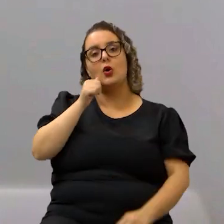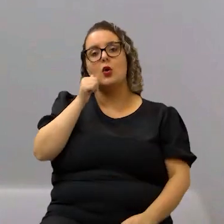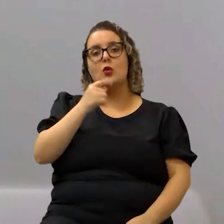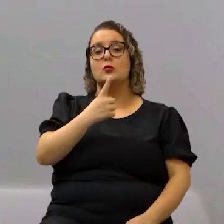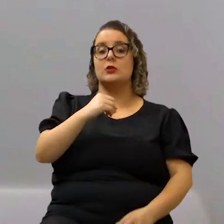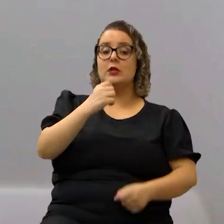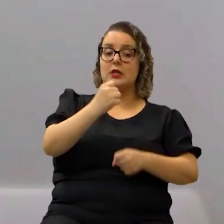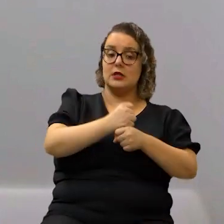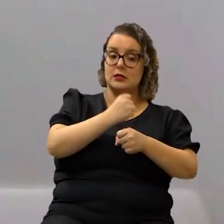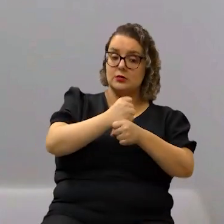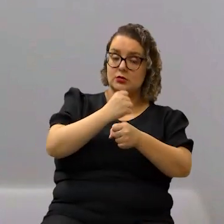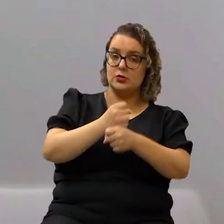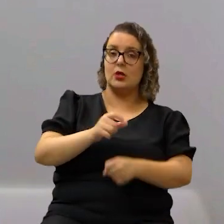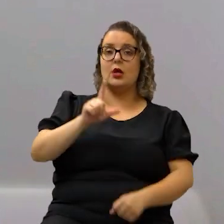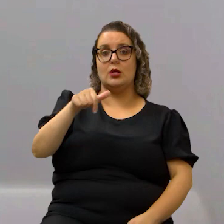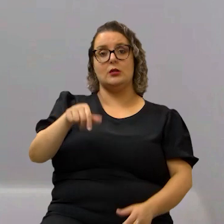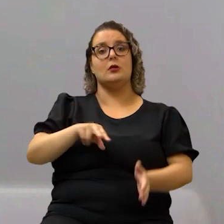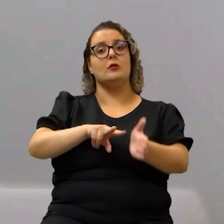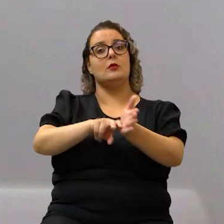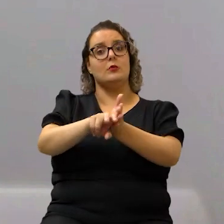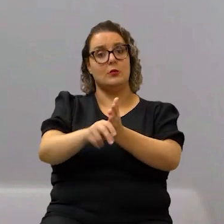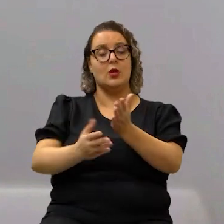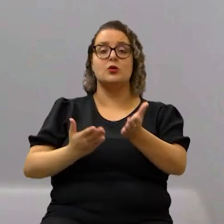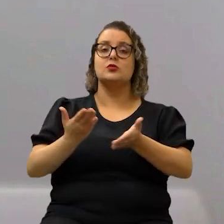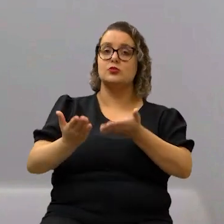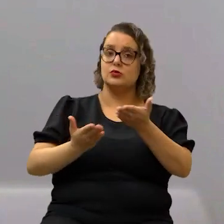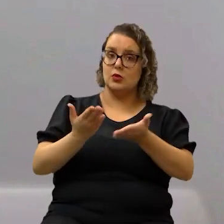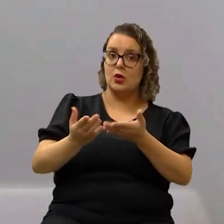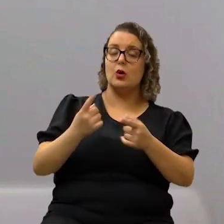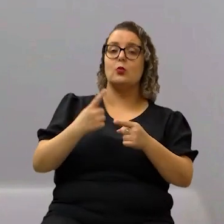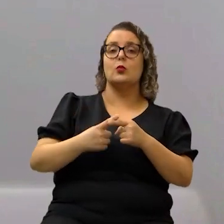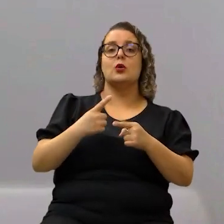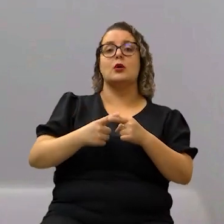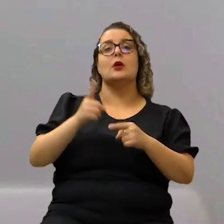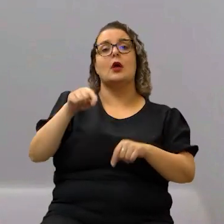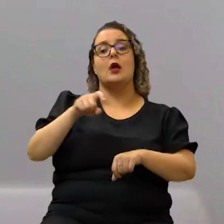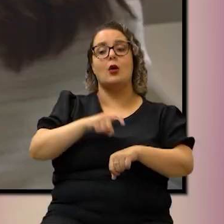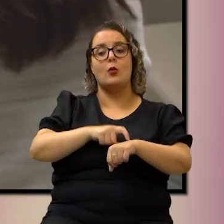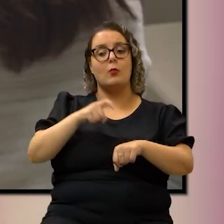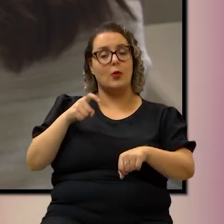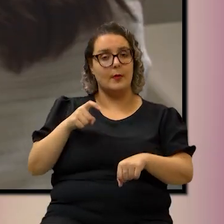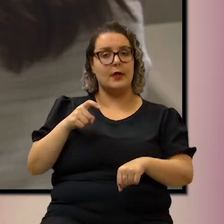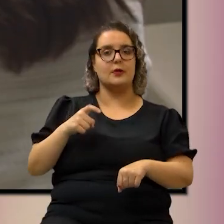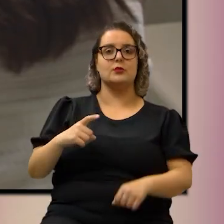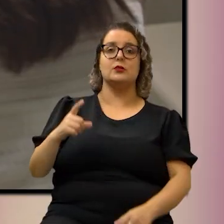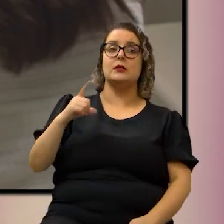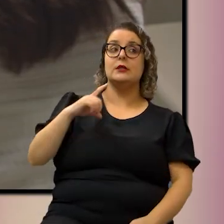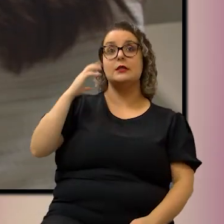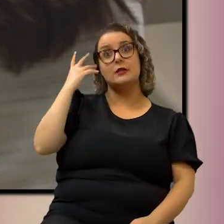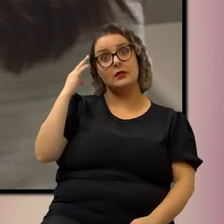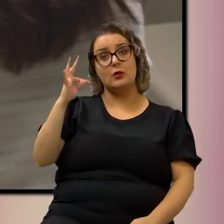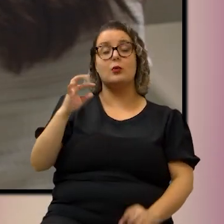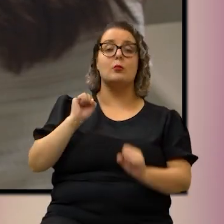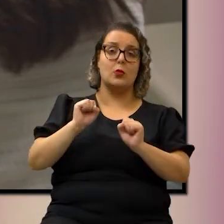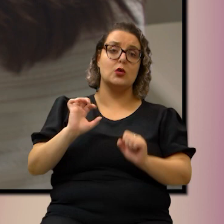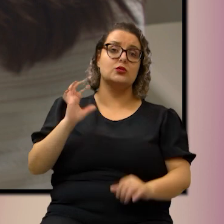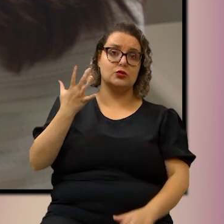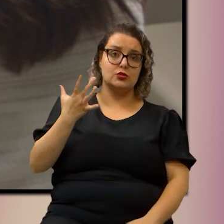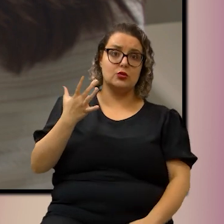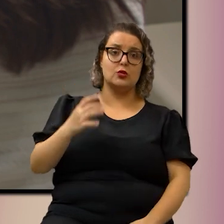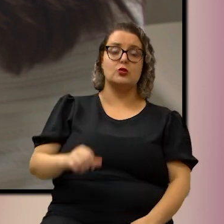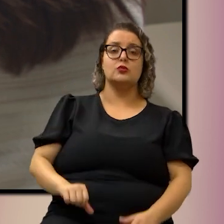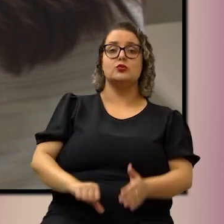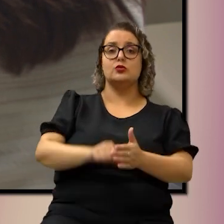mulheres durante 10 anos após o diagnóstico e o tratamento, porque é o período em que isso teoricamente pode acontecer.